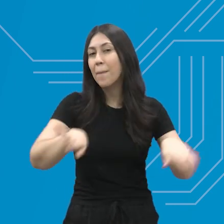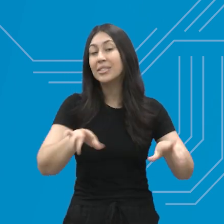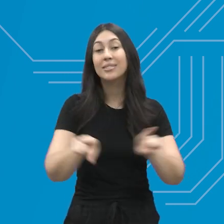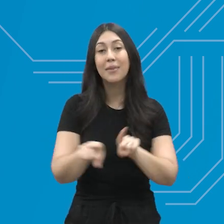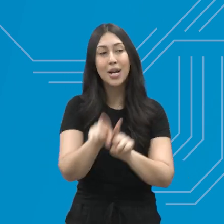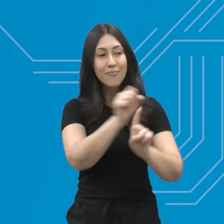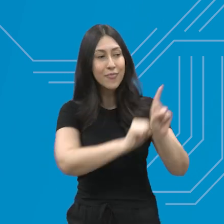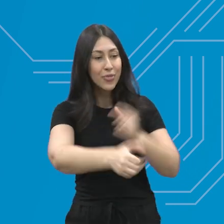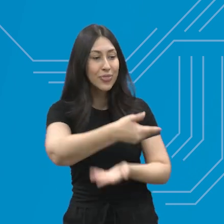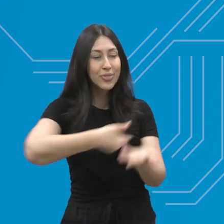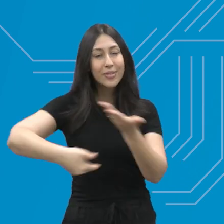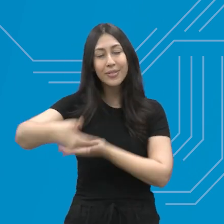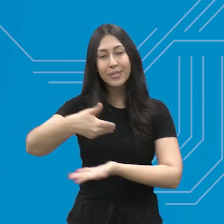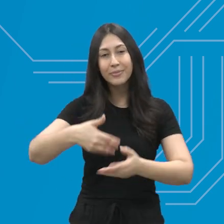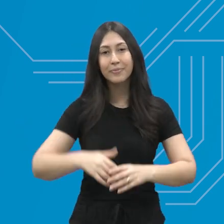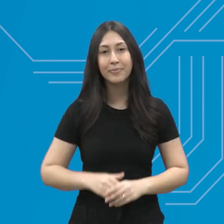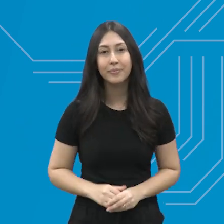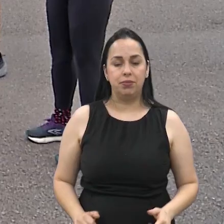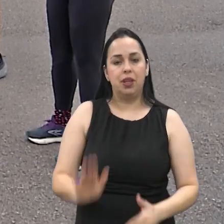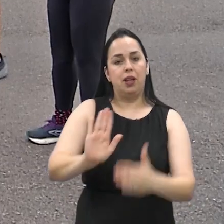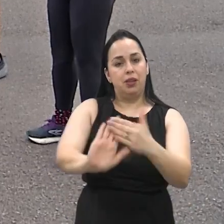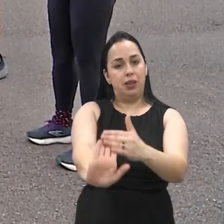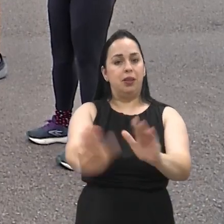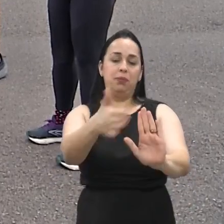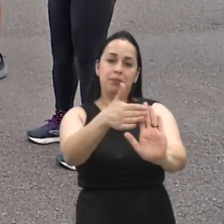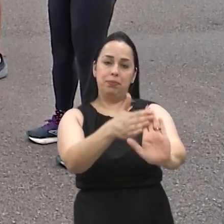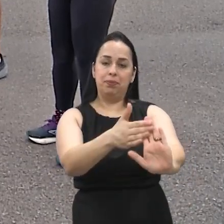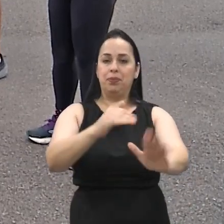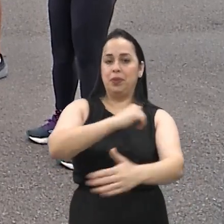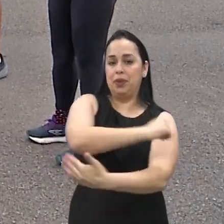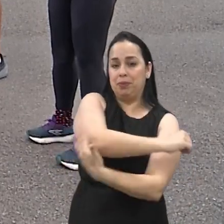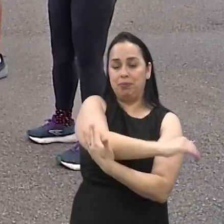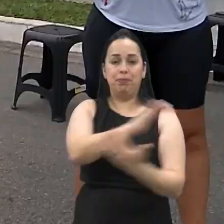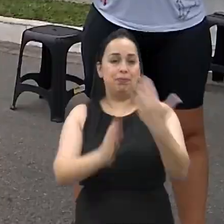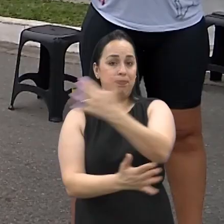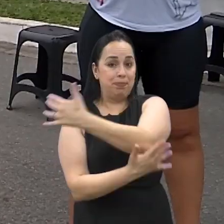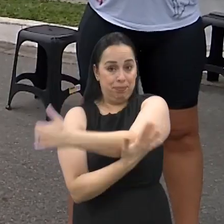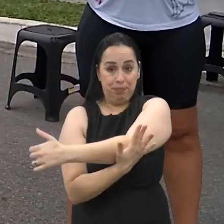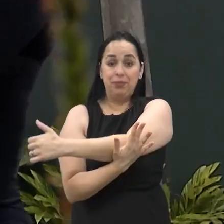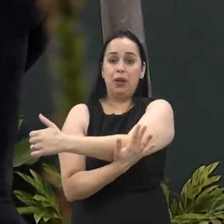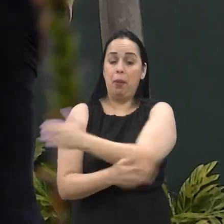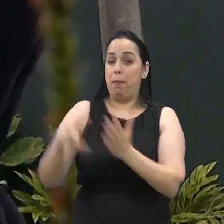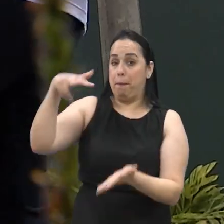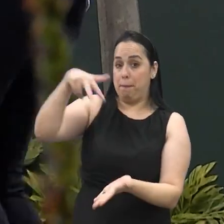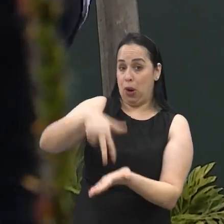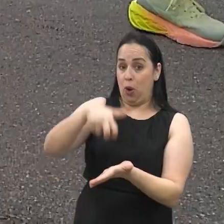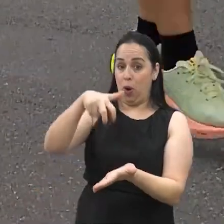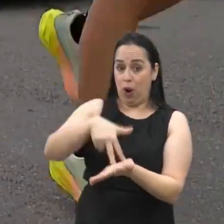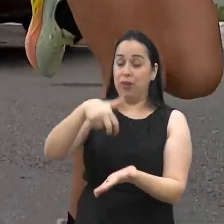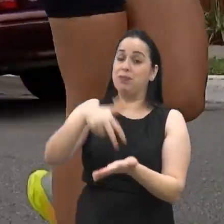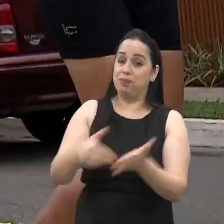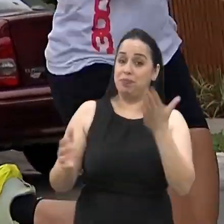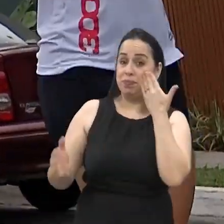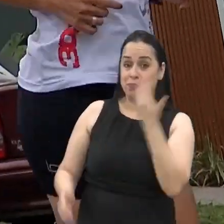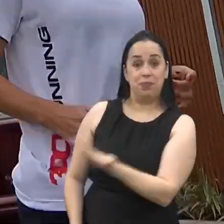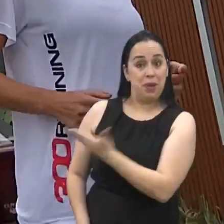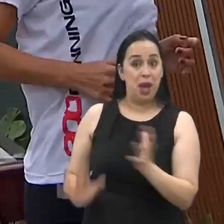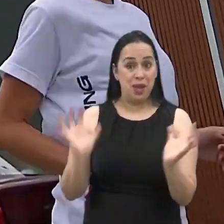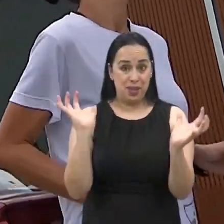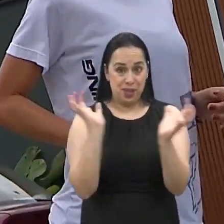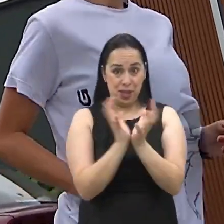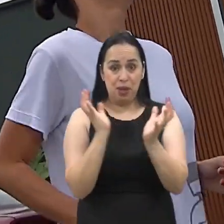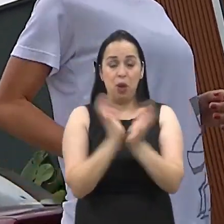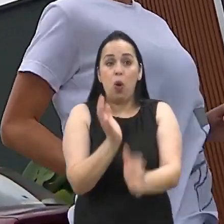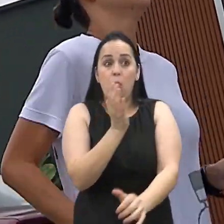e a possibilidade de socialização. Alonga, puxa aqui, estica de lá, pula. Esse é o aquecimento